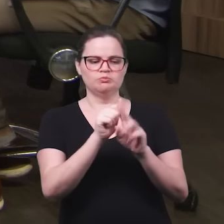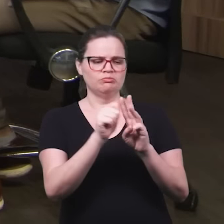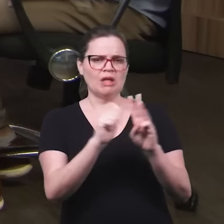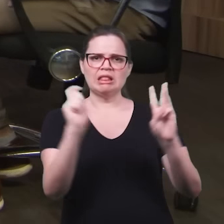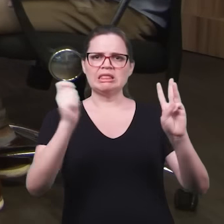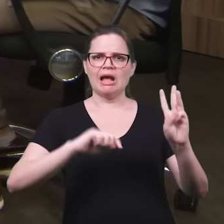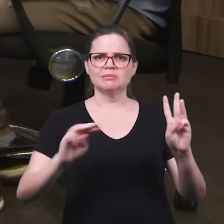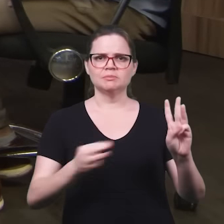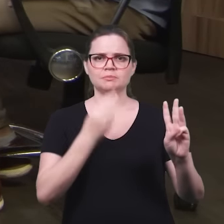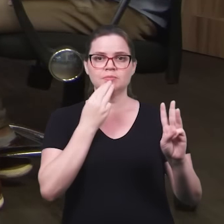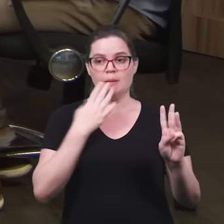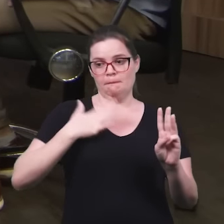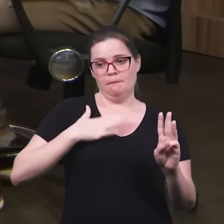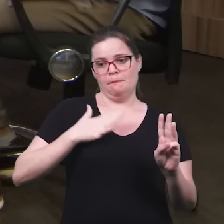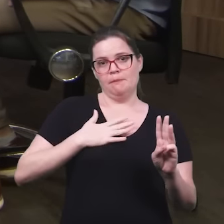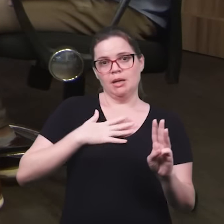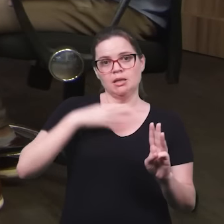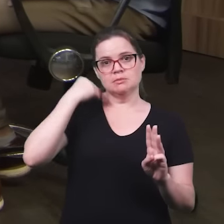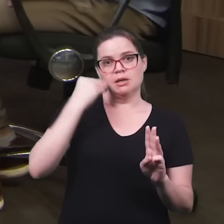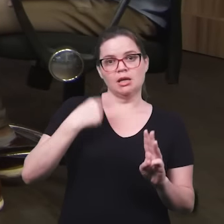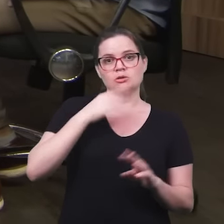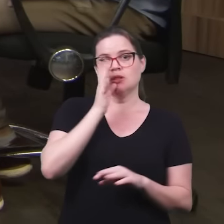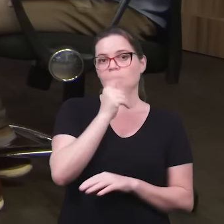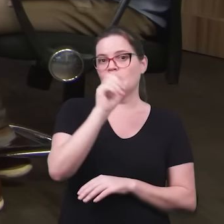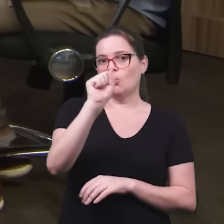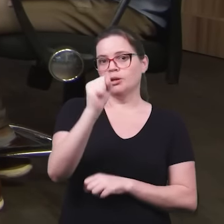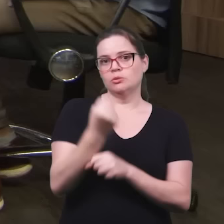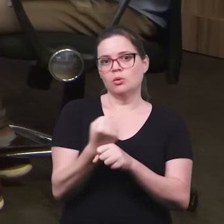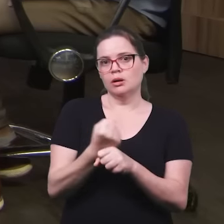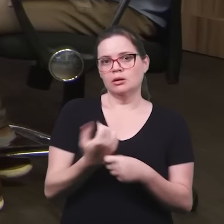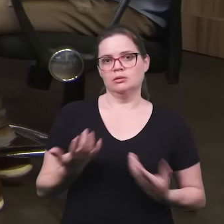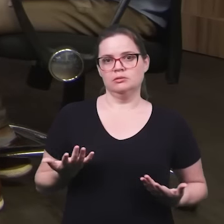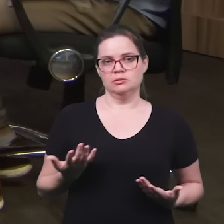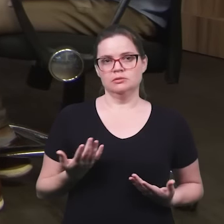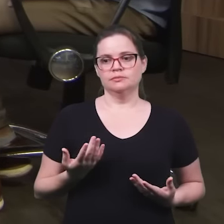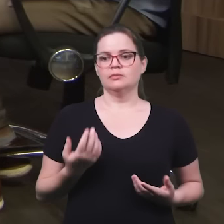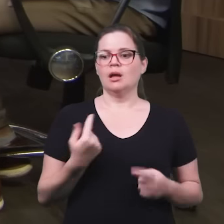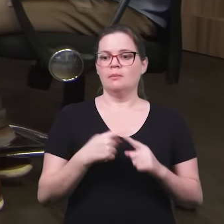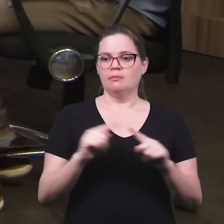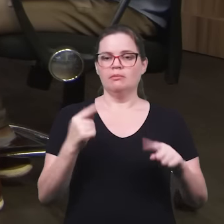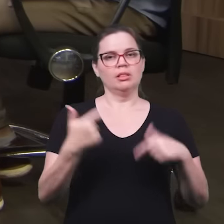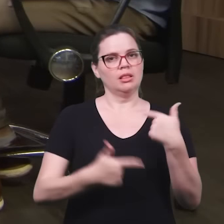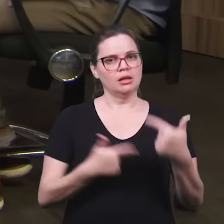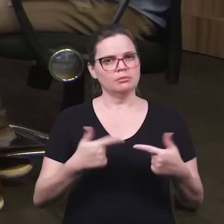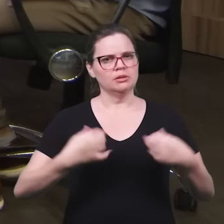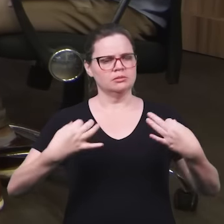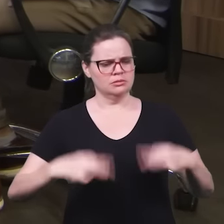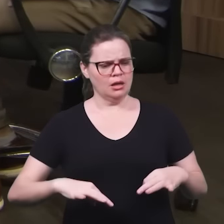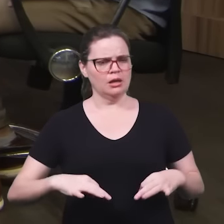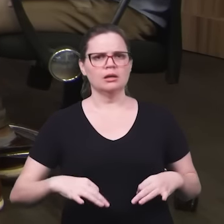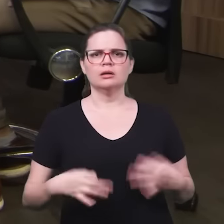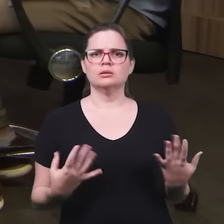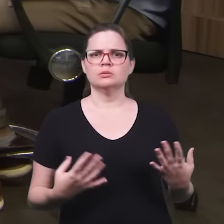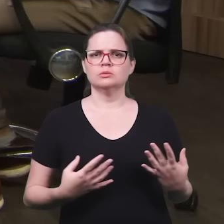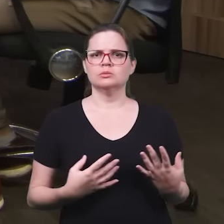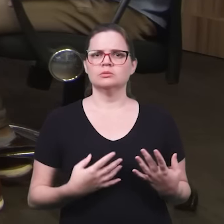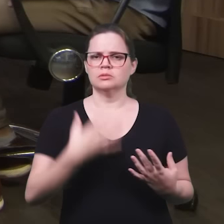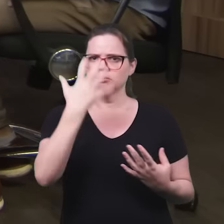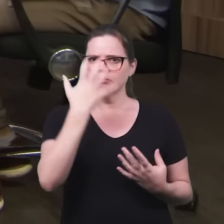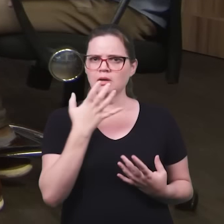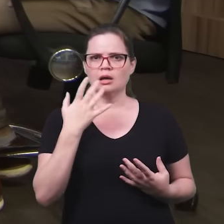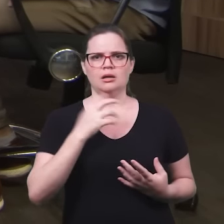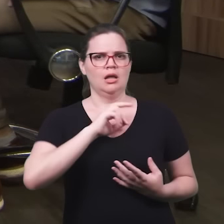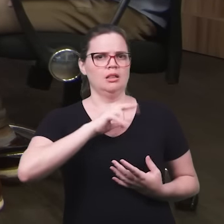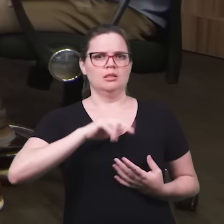8 anos trabalhando para conseguir isso, né? Mais 8 anos trabalhando de forma séria e honesta, sem fazer nenhum tipo